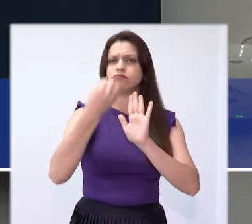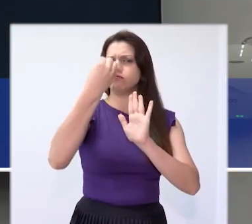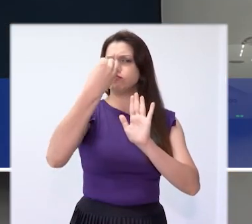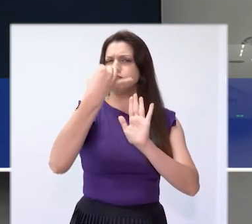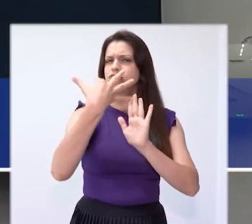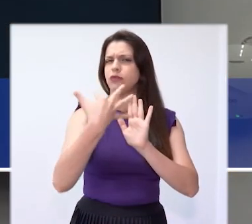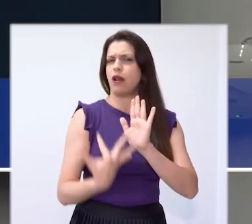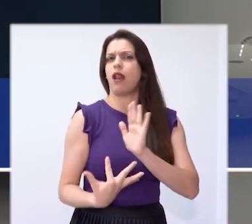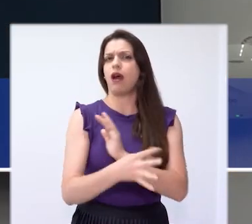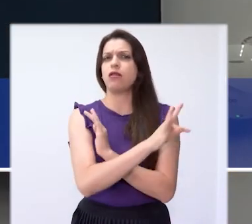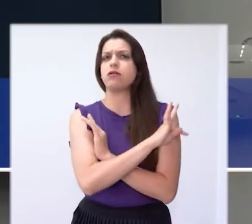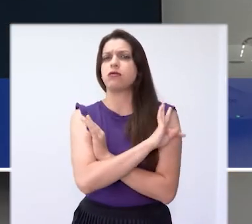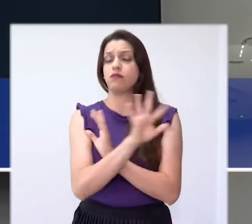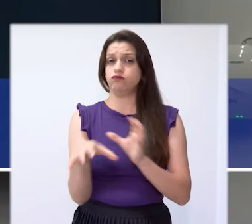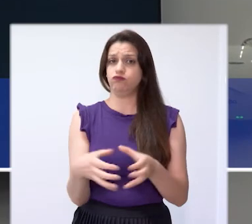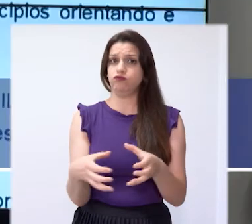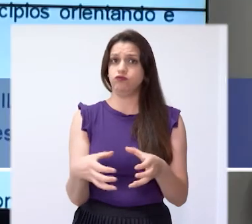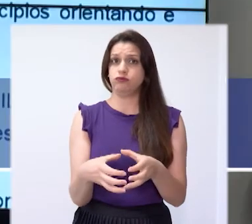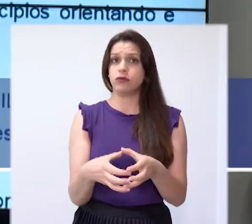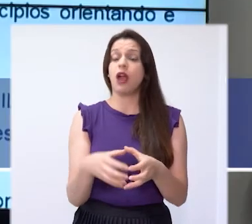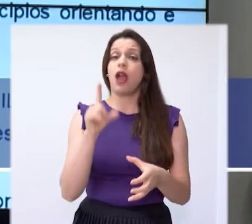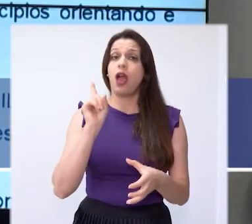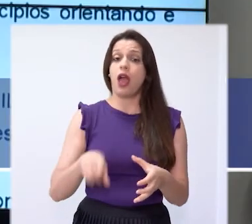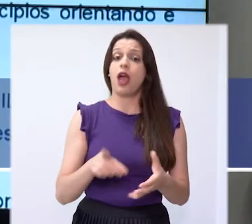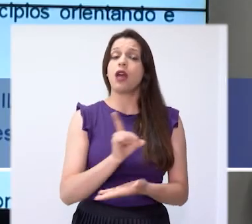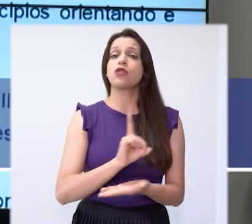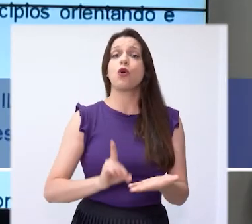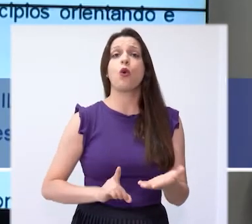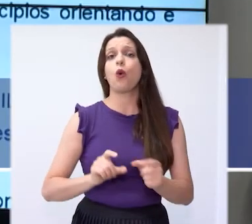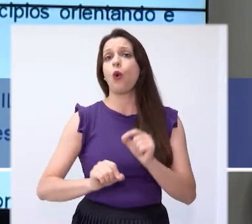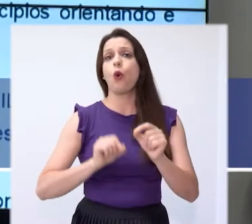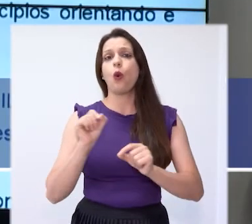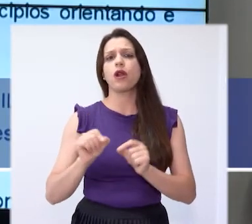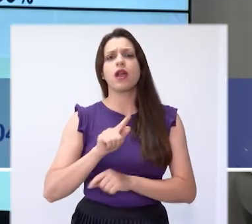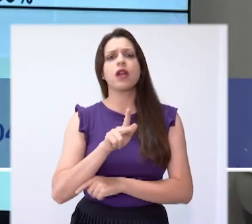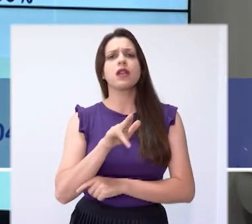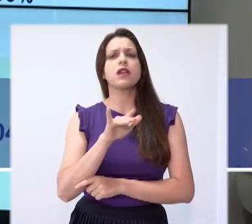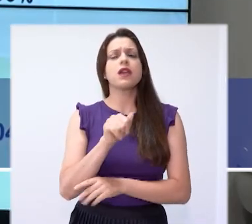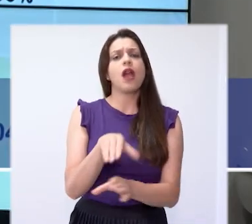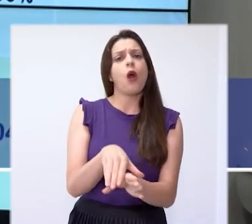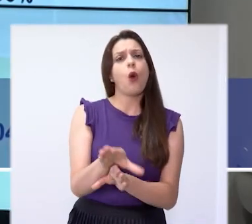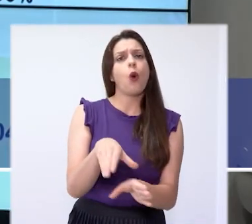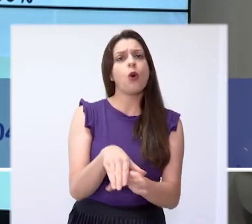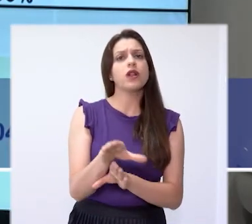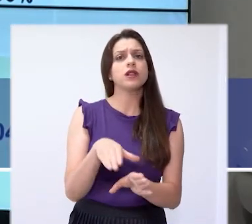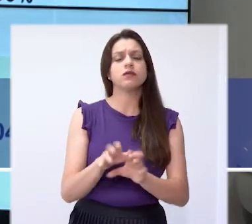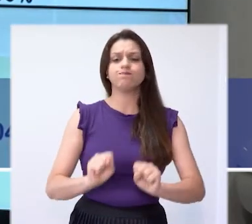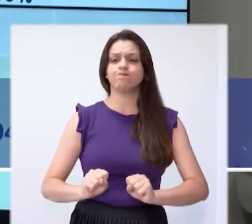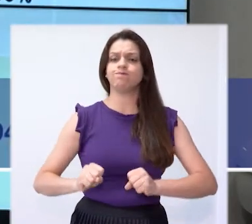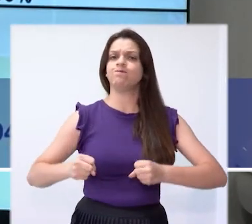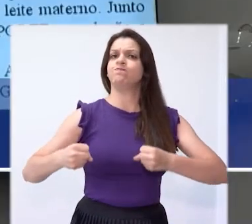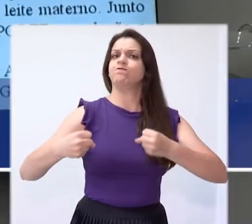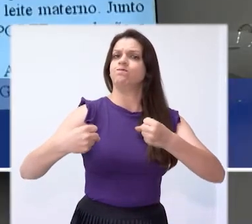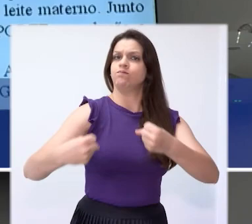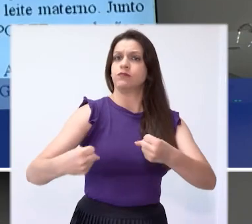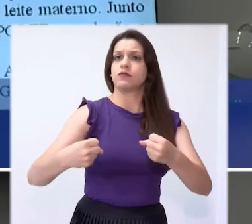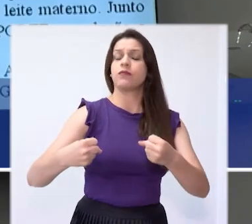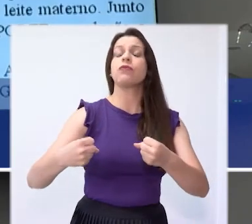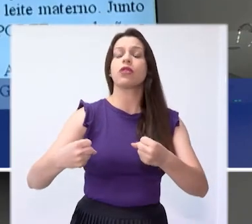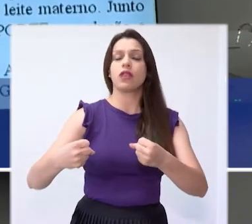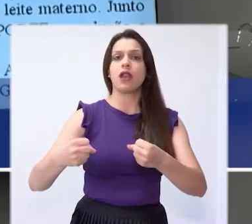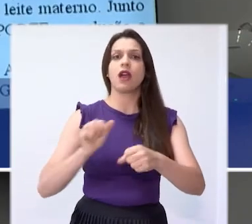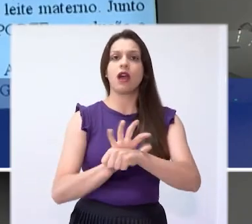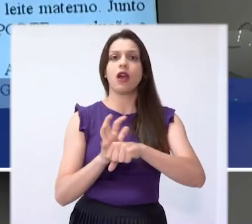relatório elaborado por sua equipe técnica. Um documento que serviu como parâmetro para o relatório foi o Guia Orientador